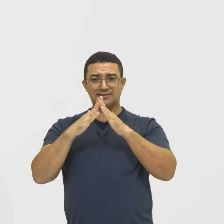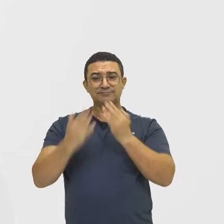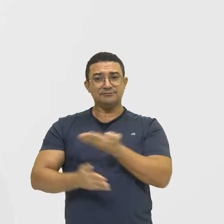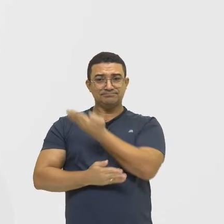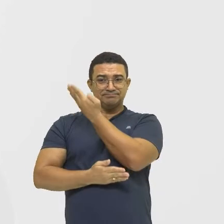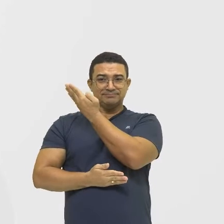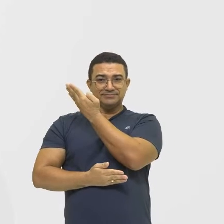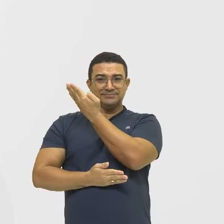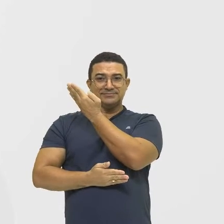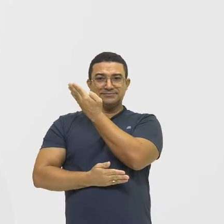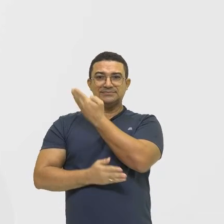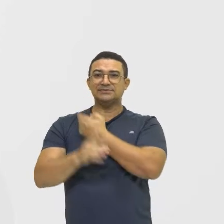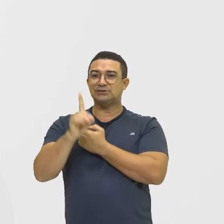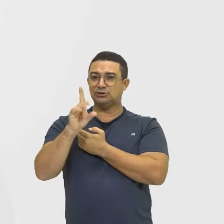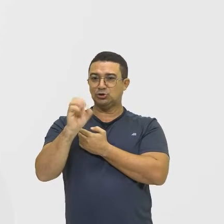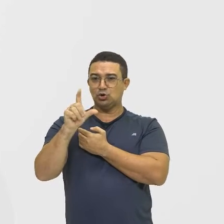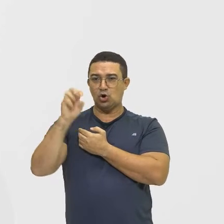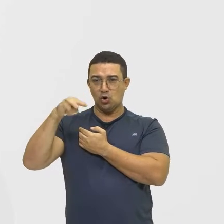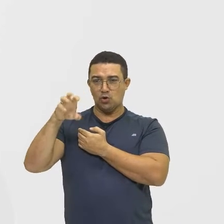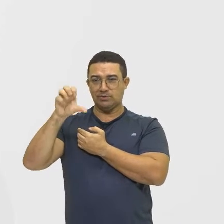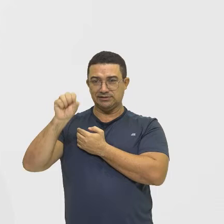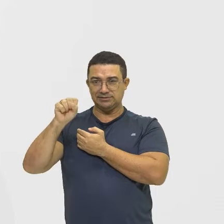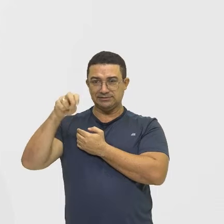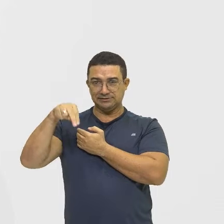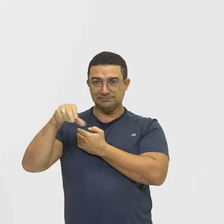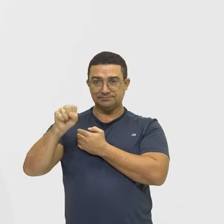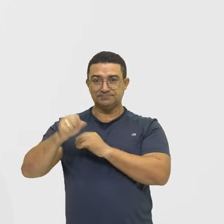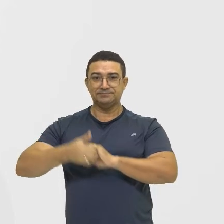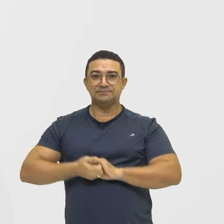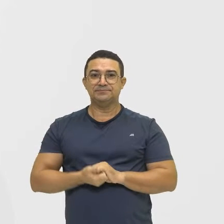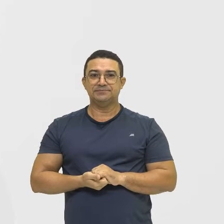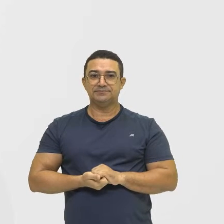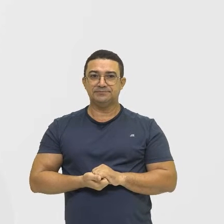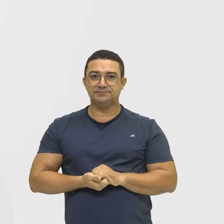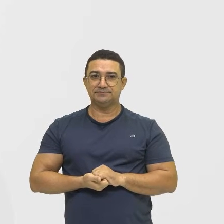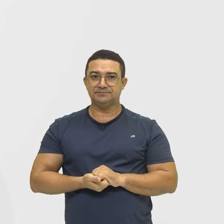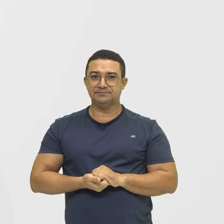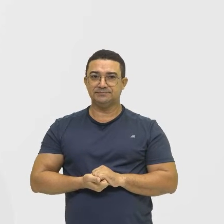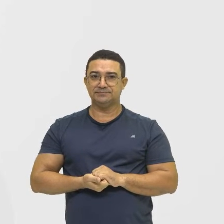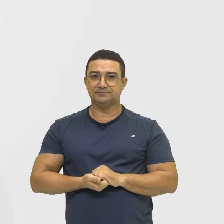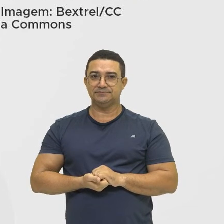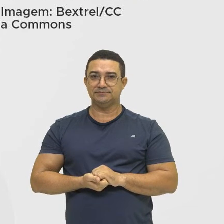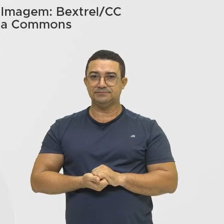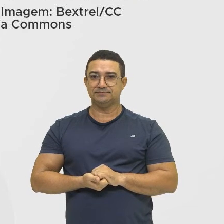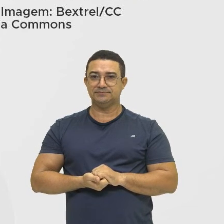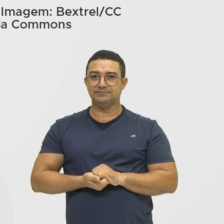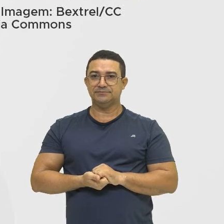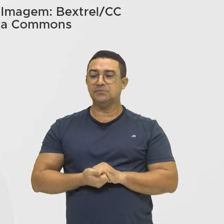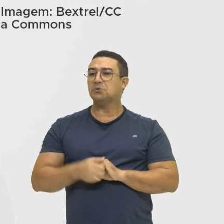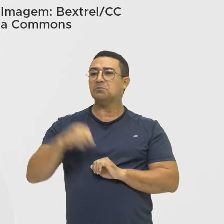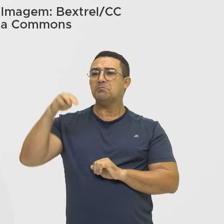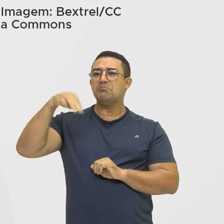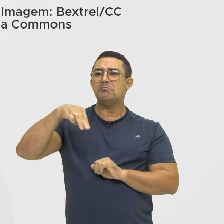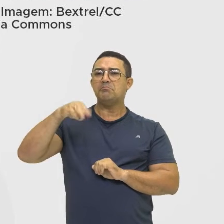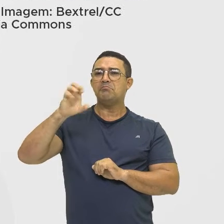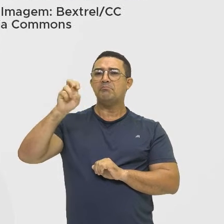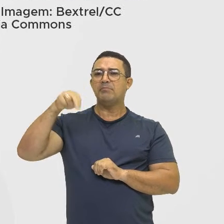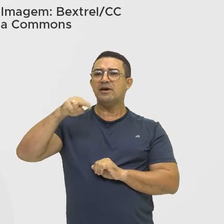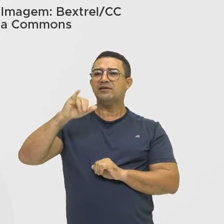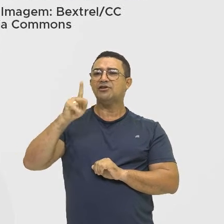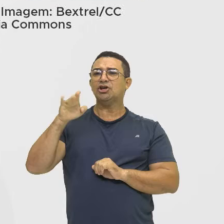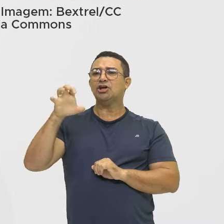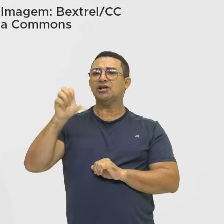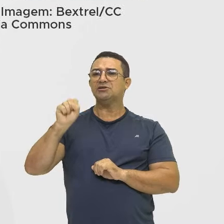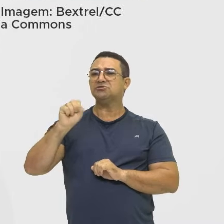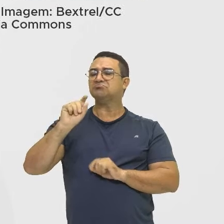domes. Aí nós temos também, desse período, os menis. Vamos ver? Os menis, o que são os